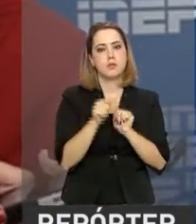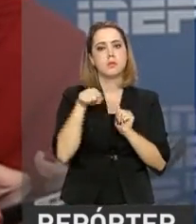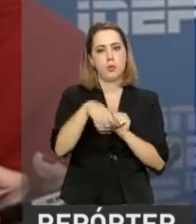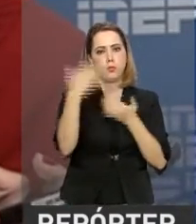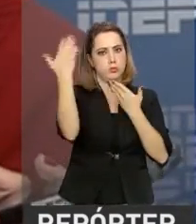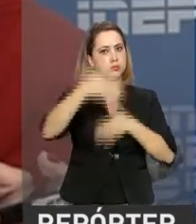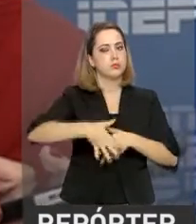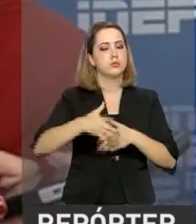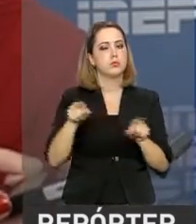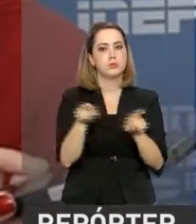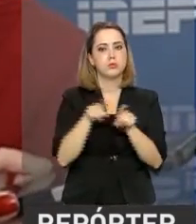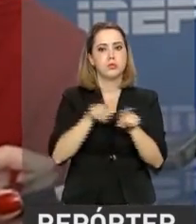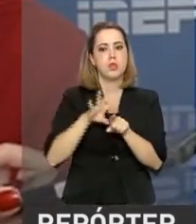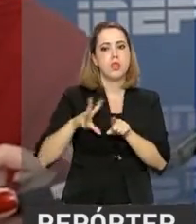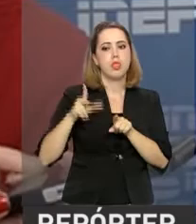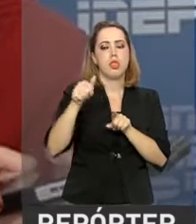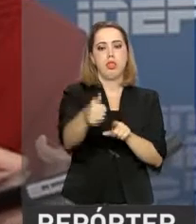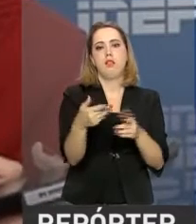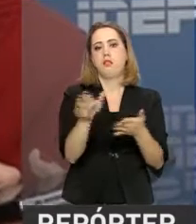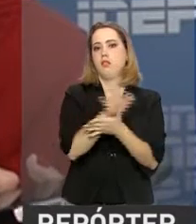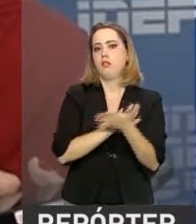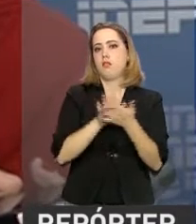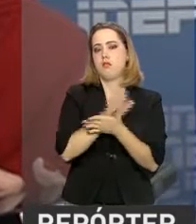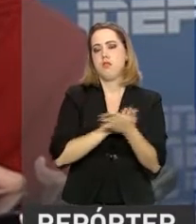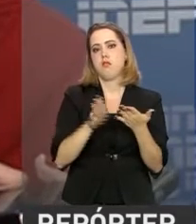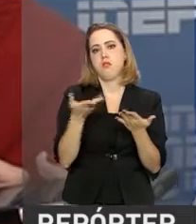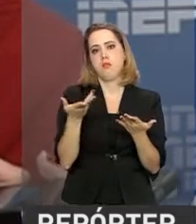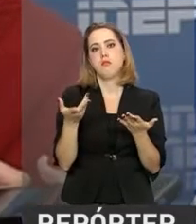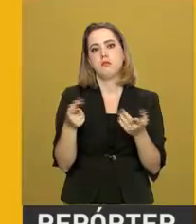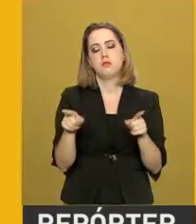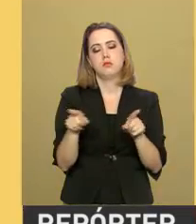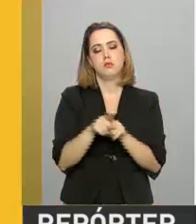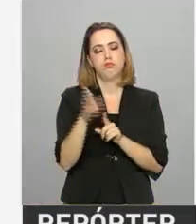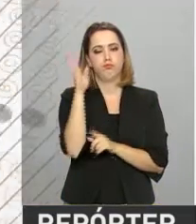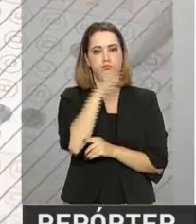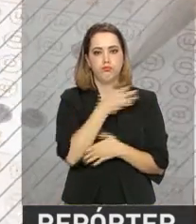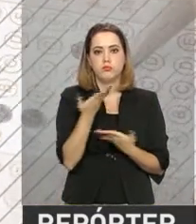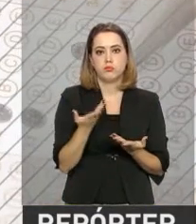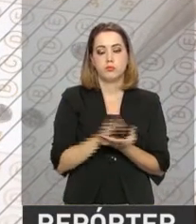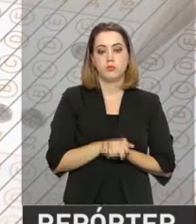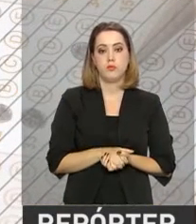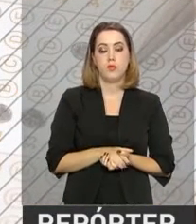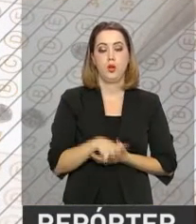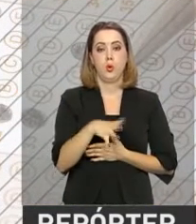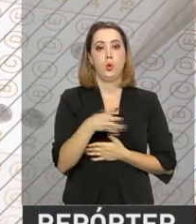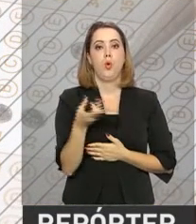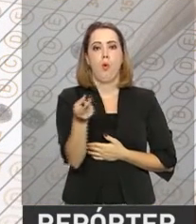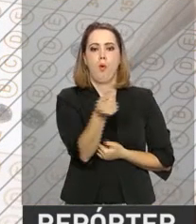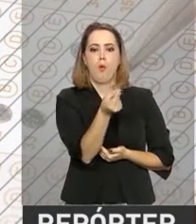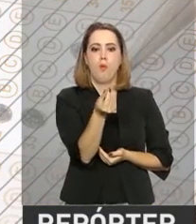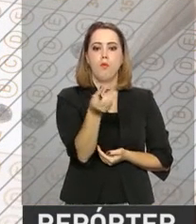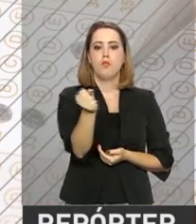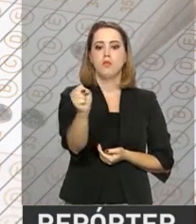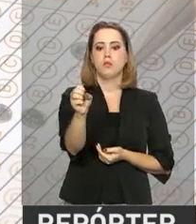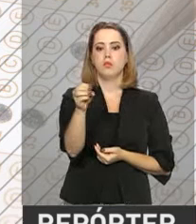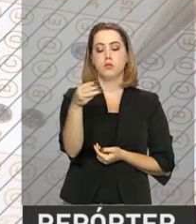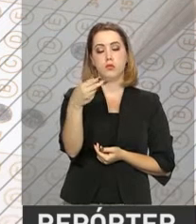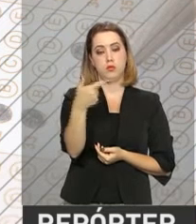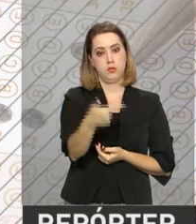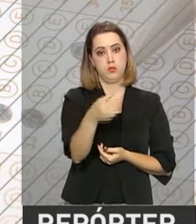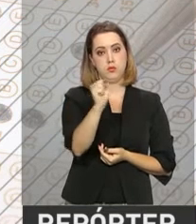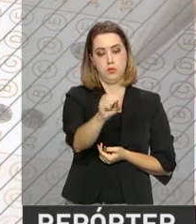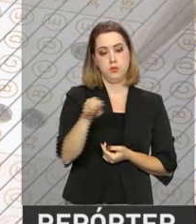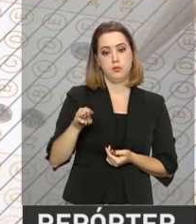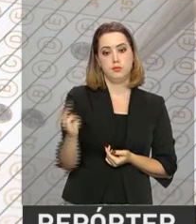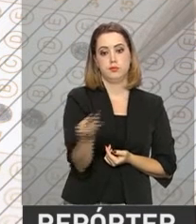que no dia do exame nada nenhuma novidade ruim possa acontecer o custo total do exame é de 828 milhões de